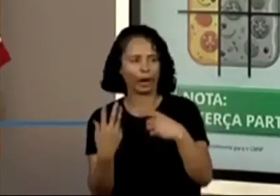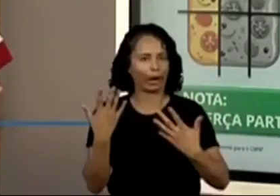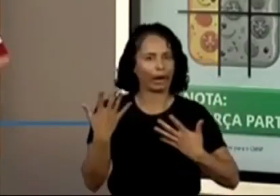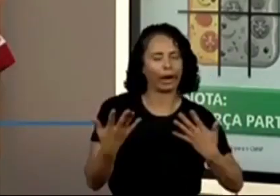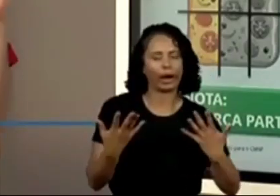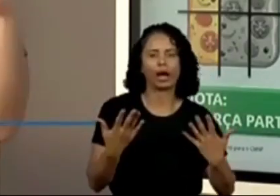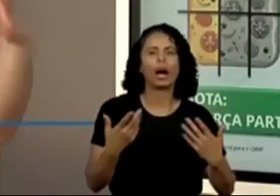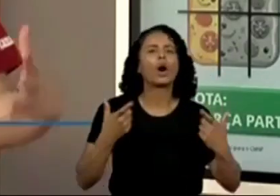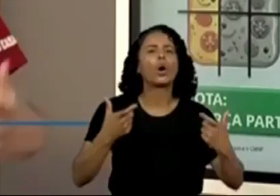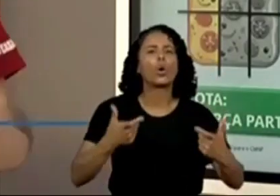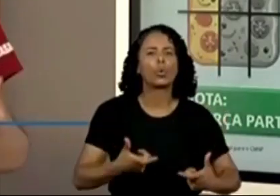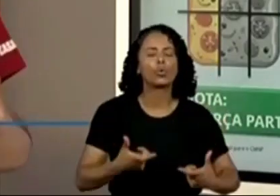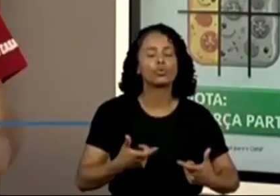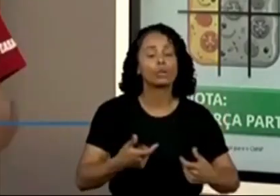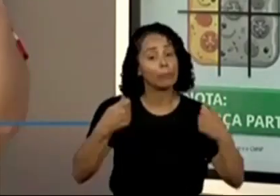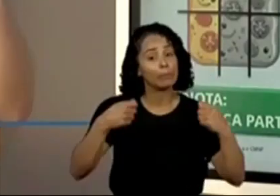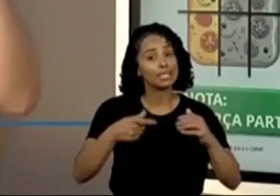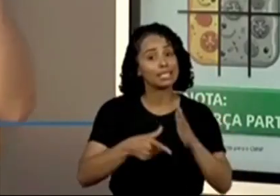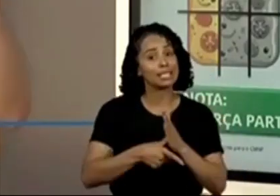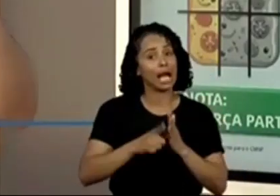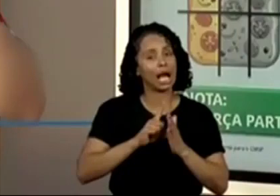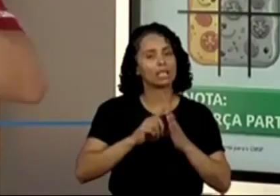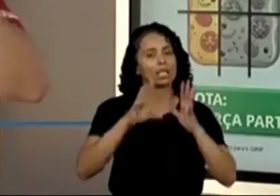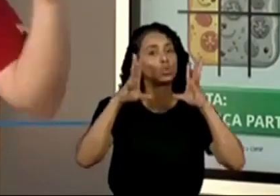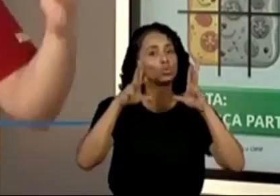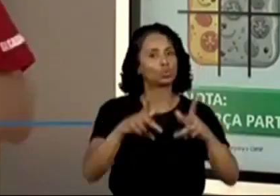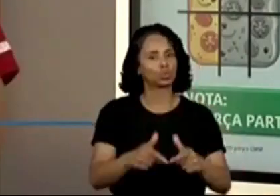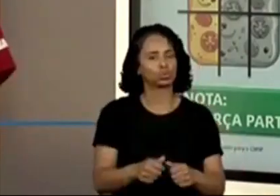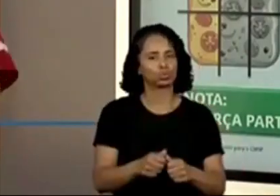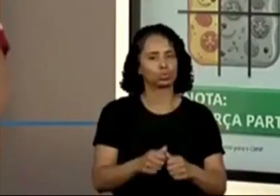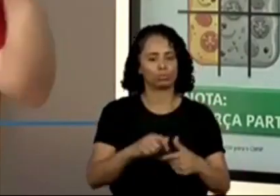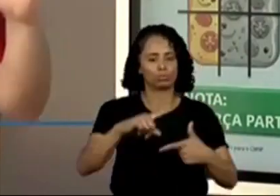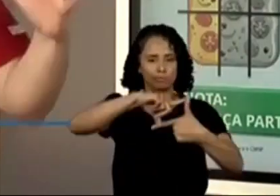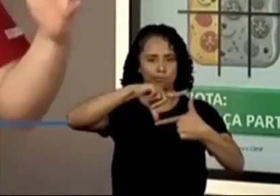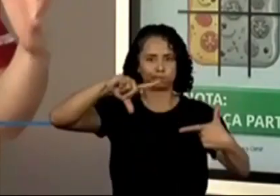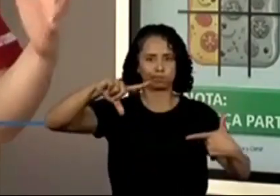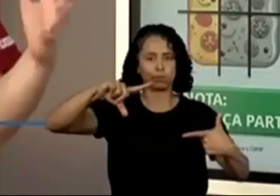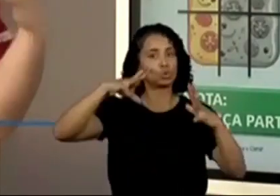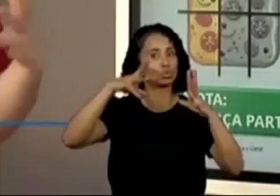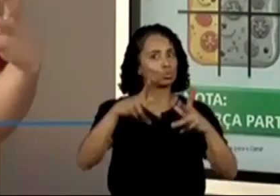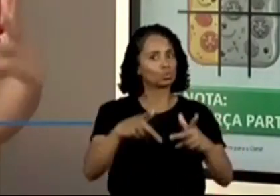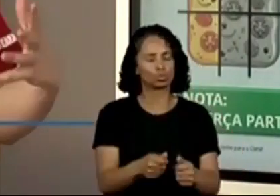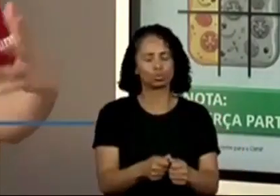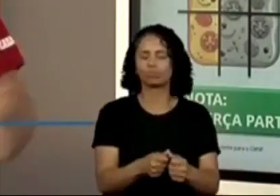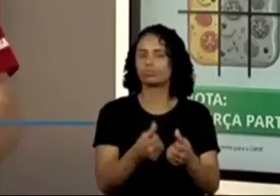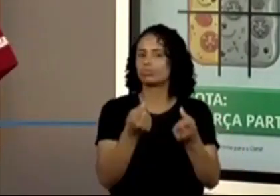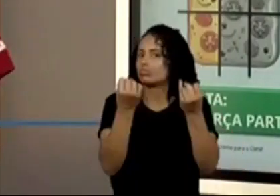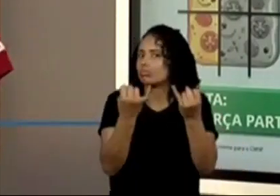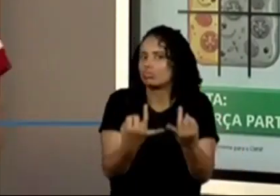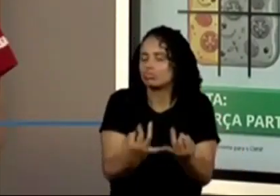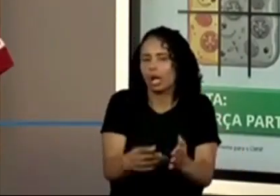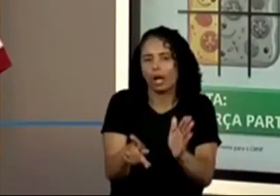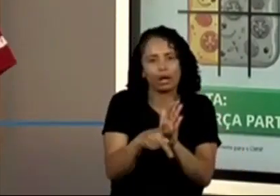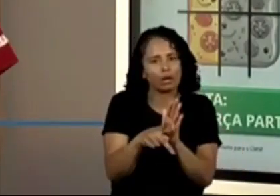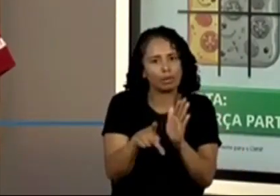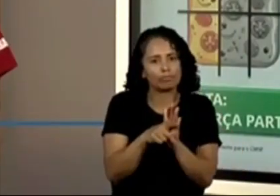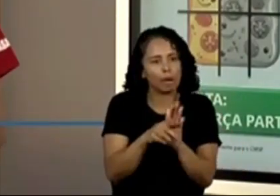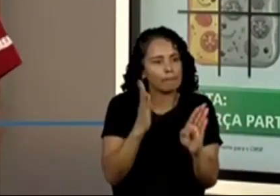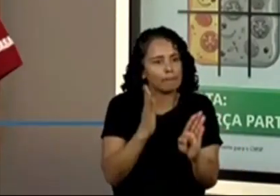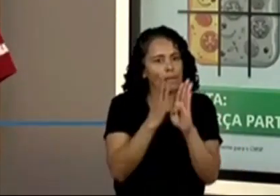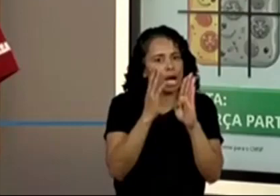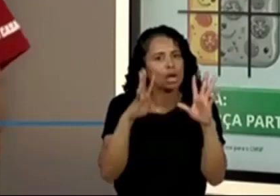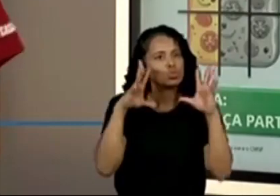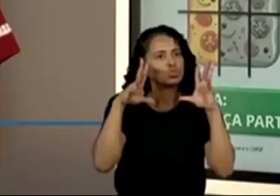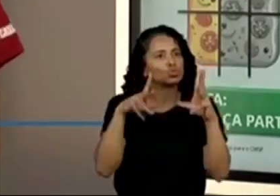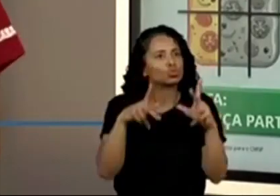toda vez que você identifica o inteiro. Então, hoje a aula, basicamente a gente está falando muito sobre identificar esse inteiro. Porque